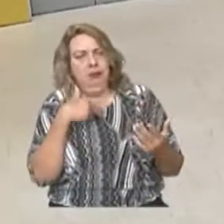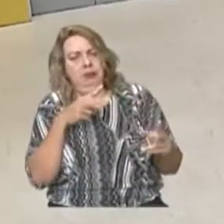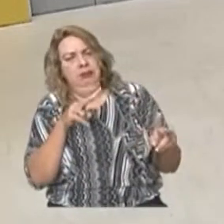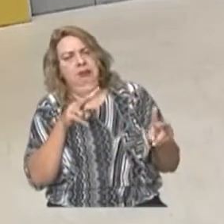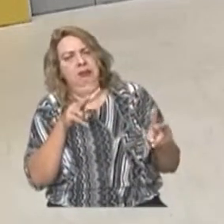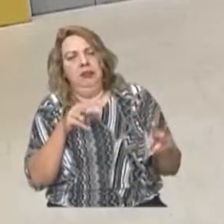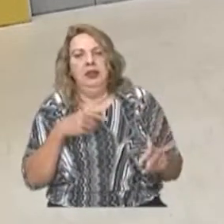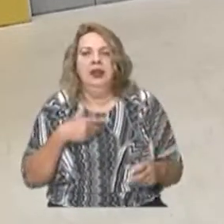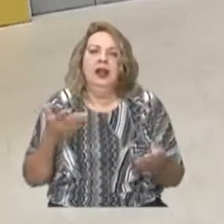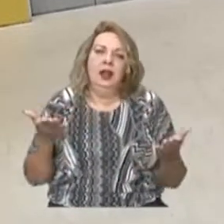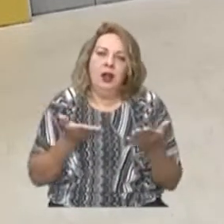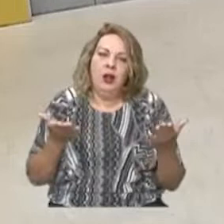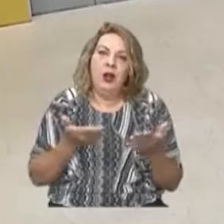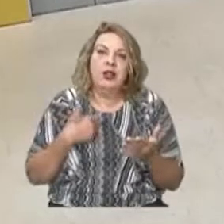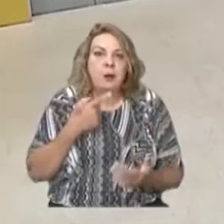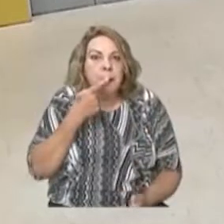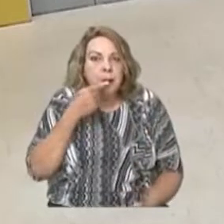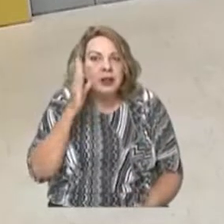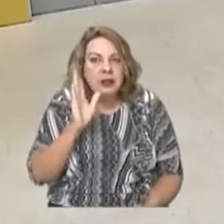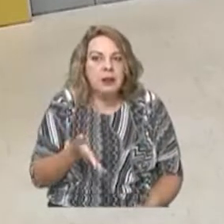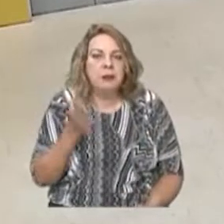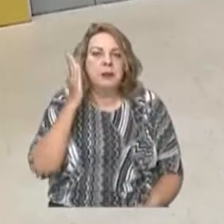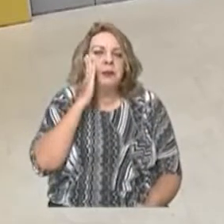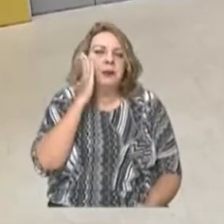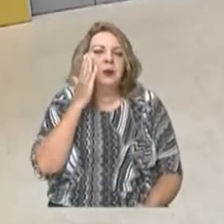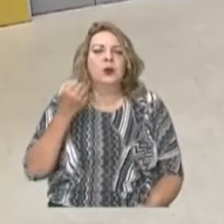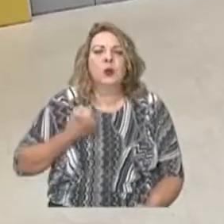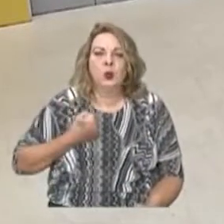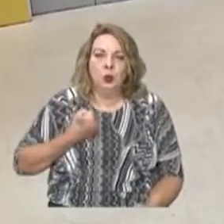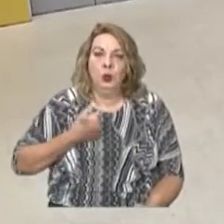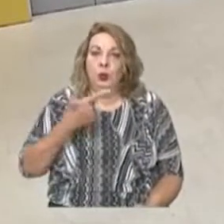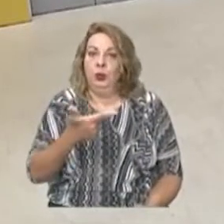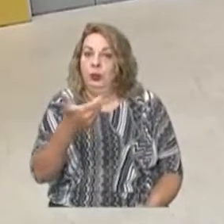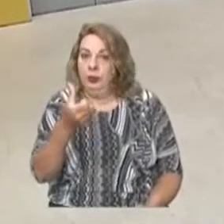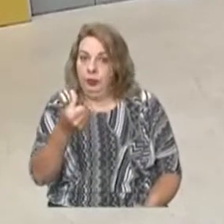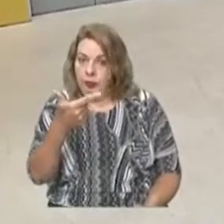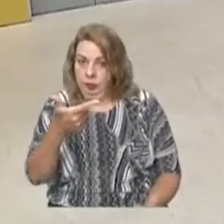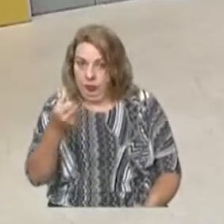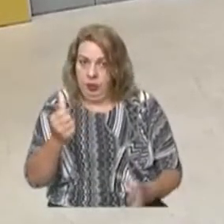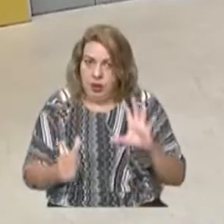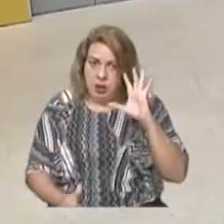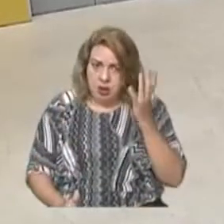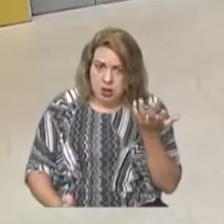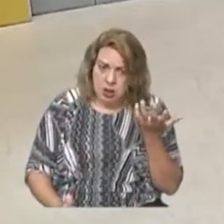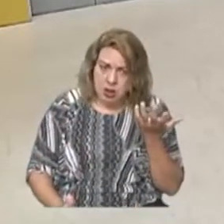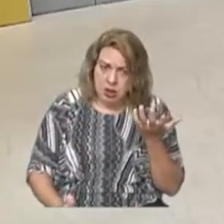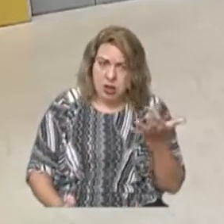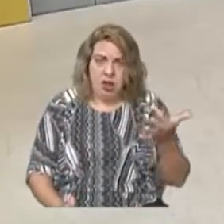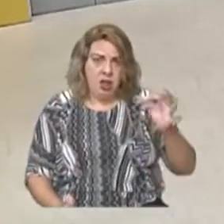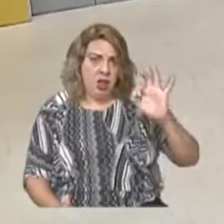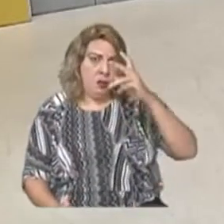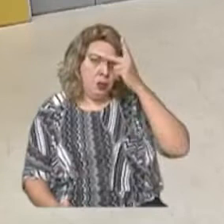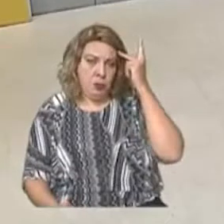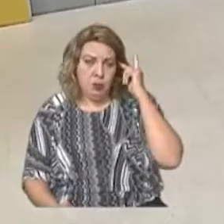não sabemos, mas está pertinho de saber. Eu pergunto, Jaque, 26, decide,